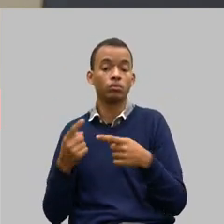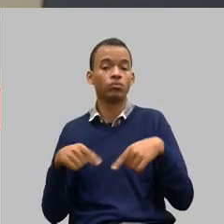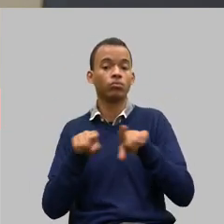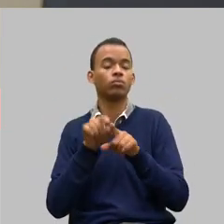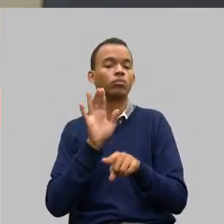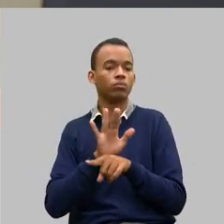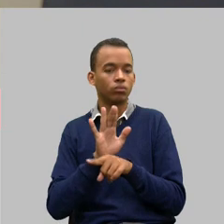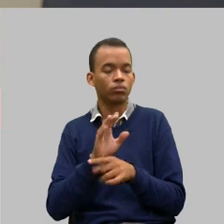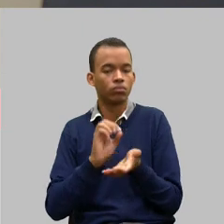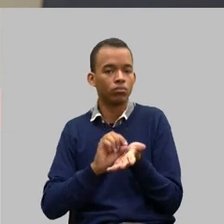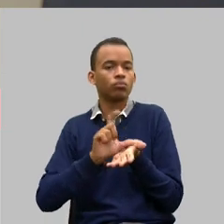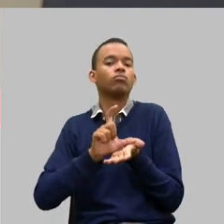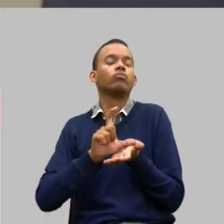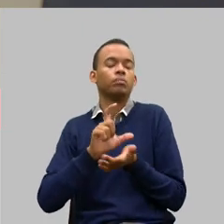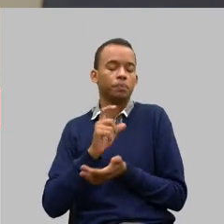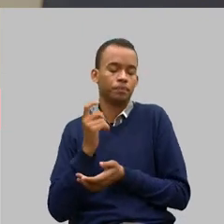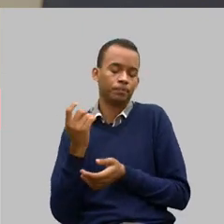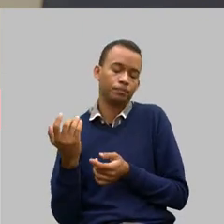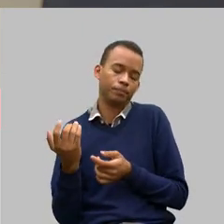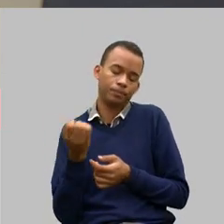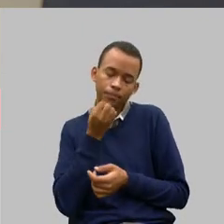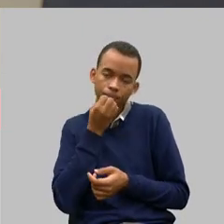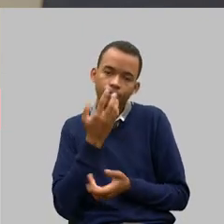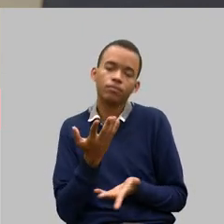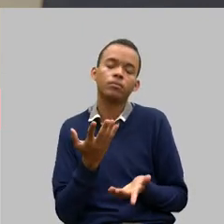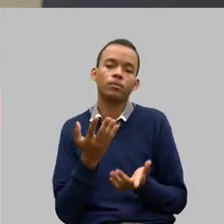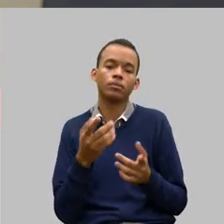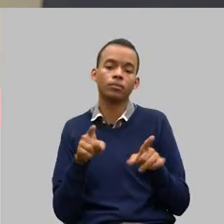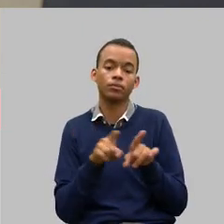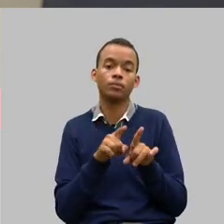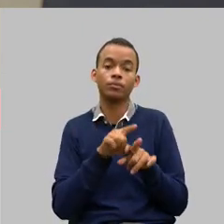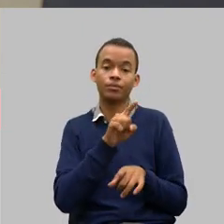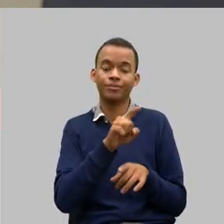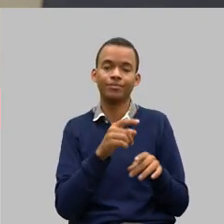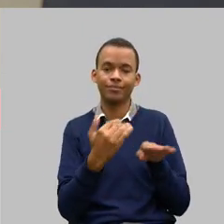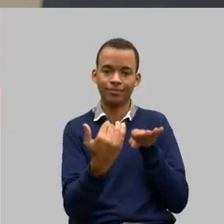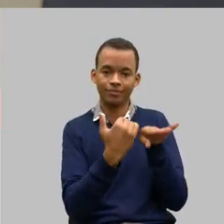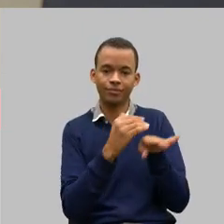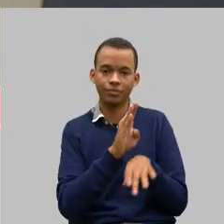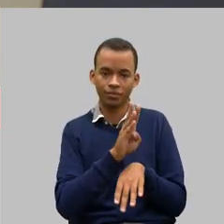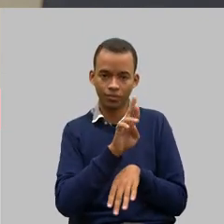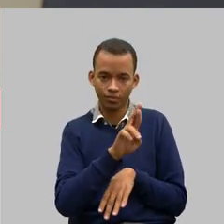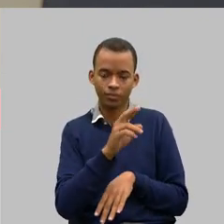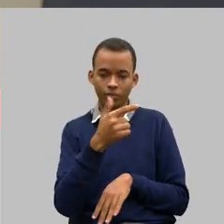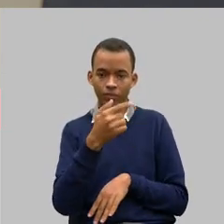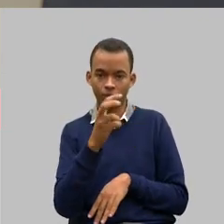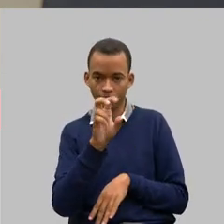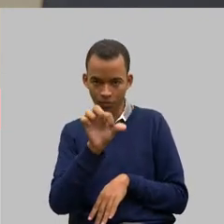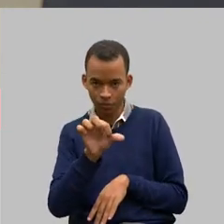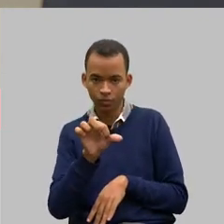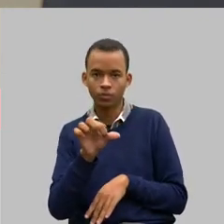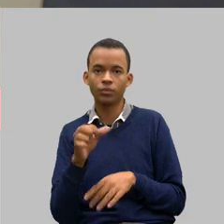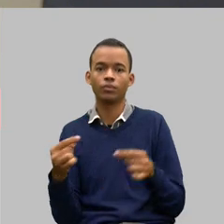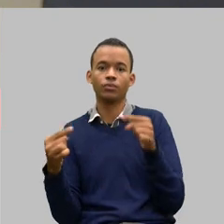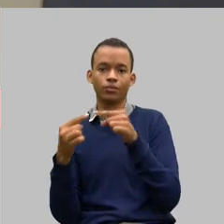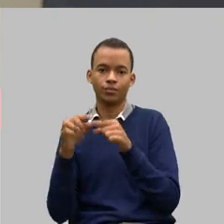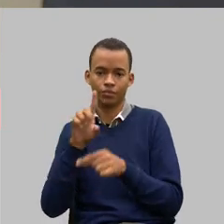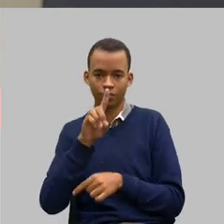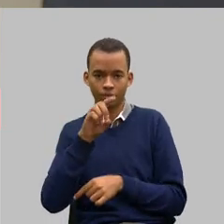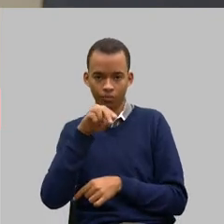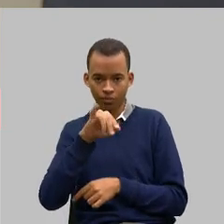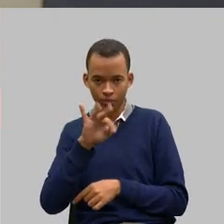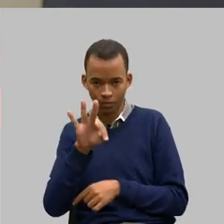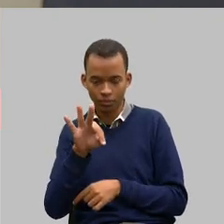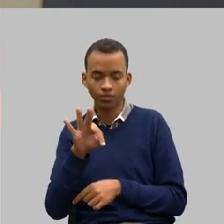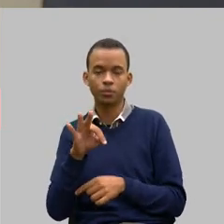Eh sobre a a questão da BR 259 a interlocução com denit deputado Vamos fazer uma agenda proponho fazer uma agenda conjunta com o senhor